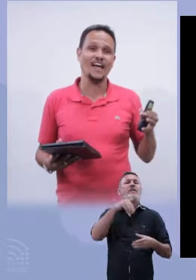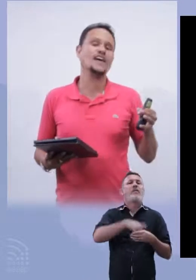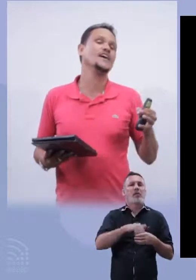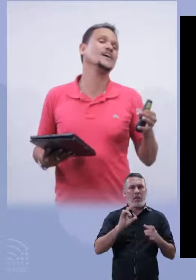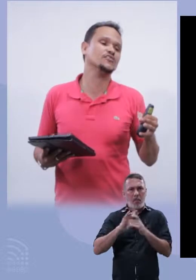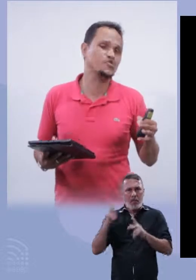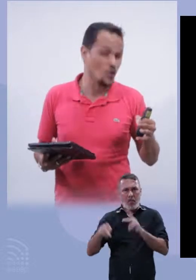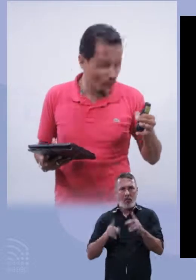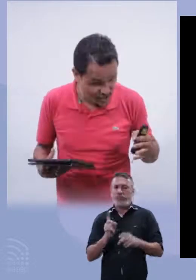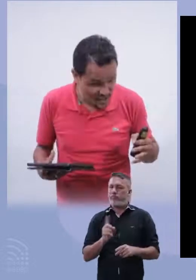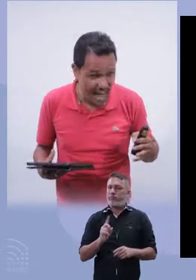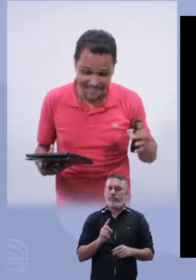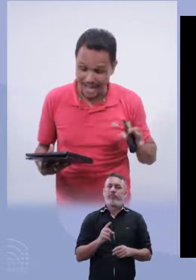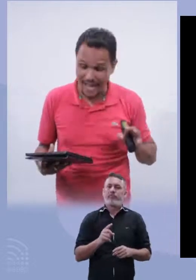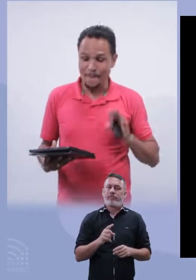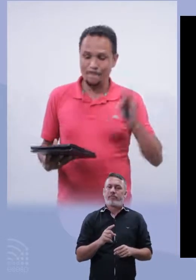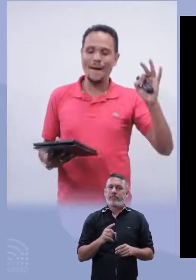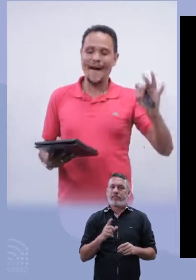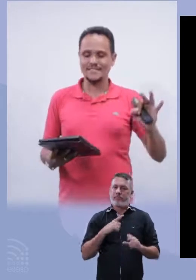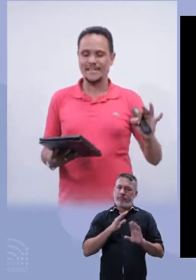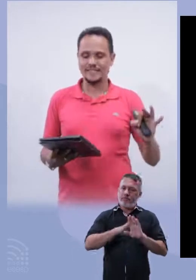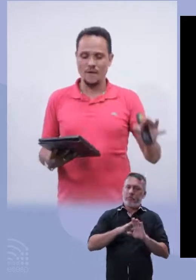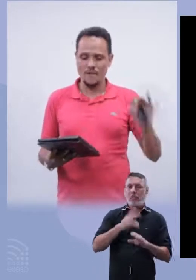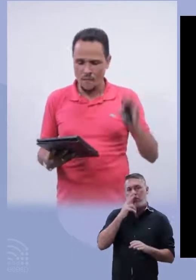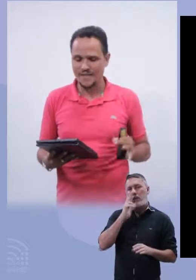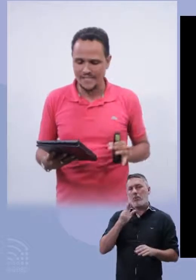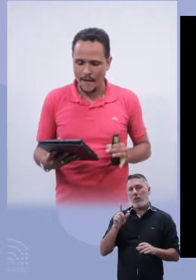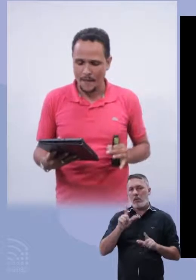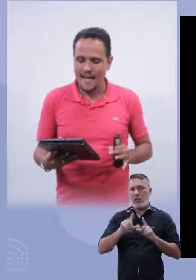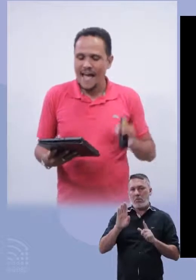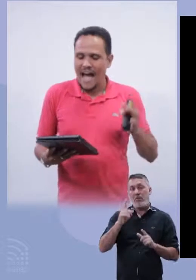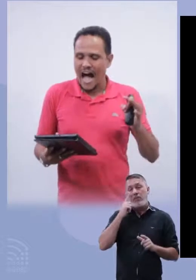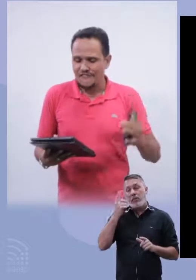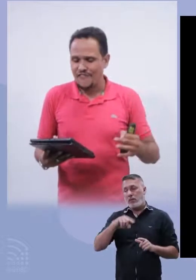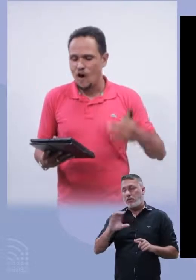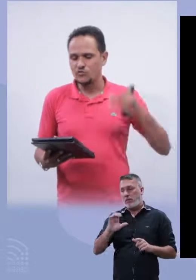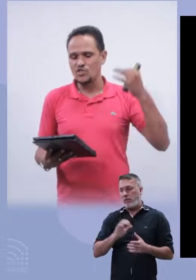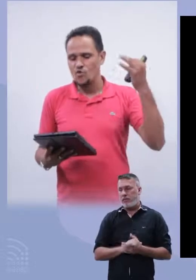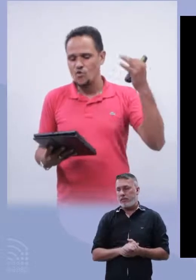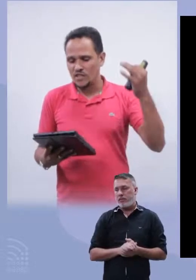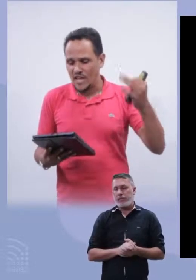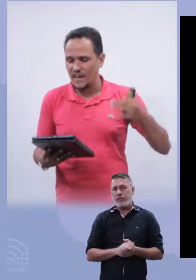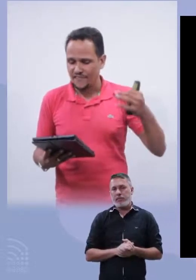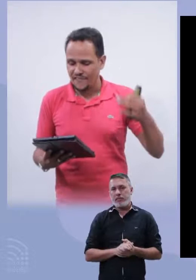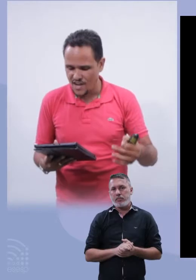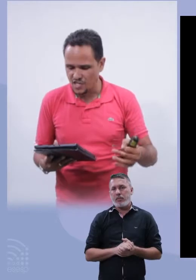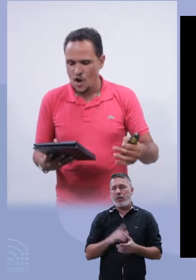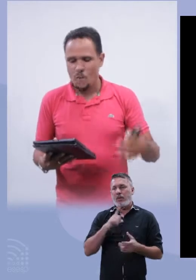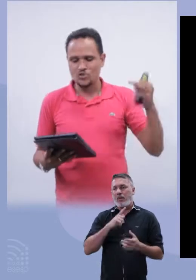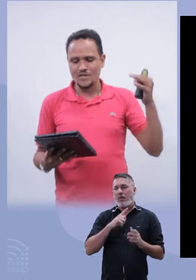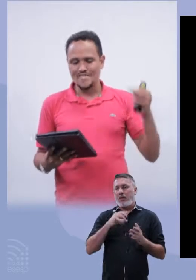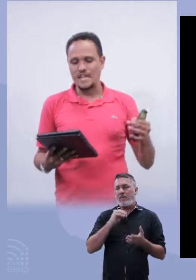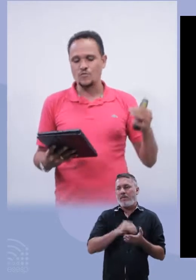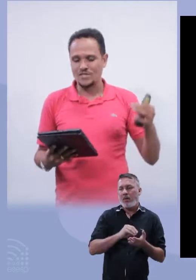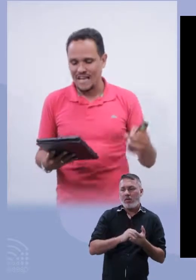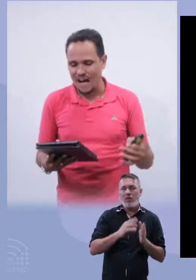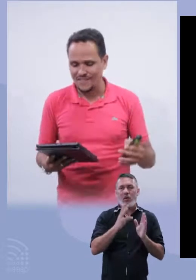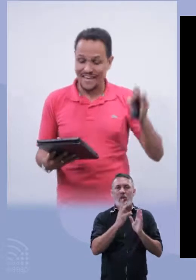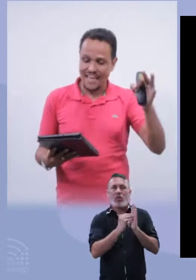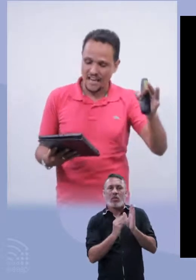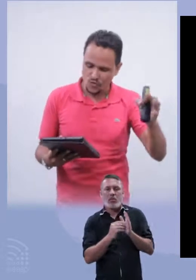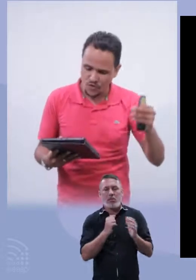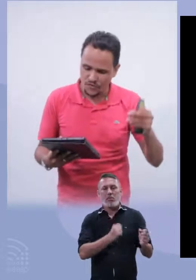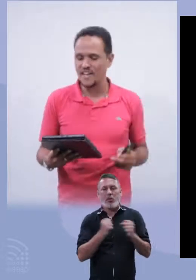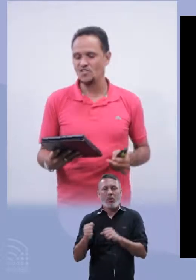indireta? Isso, indireta. Parece a letra B, mas vamos para C. A falta de um conteúdo relevante, pois o Estado